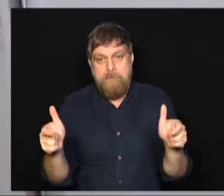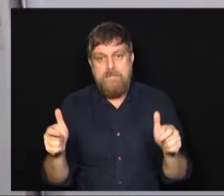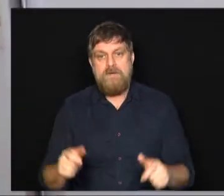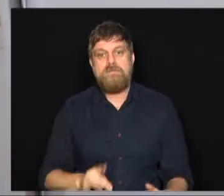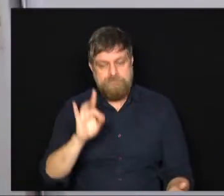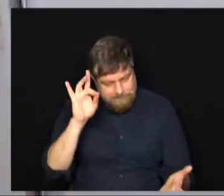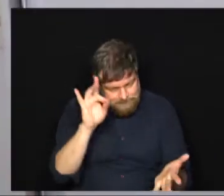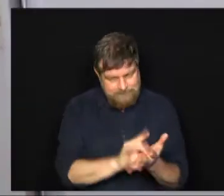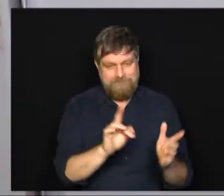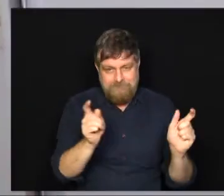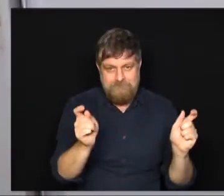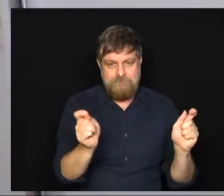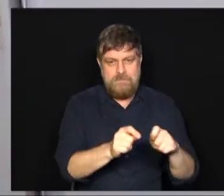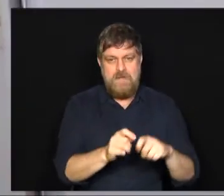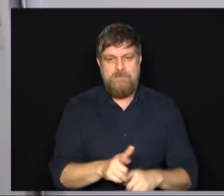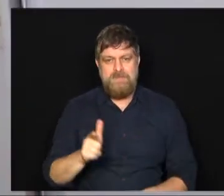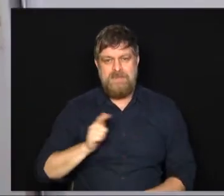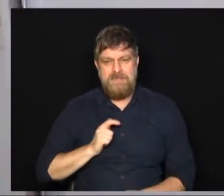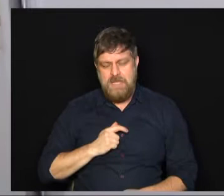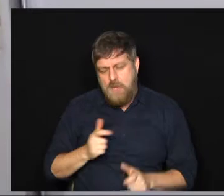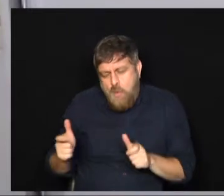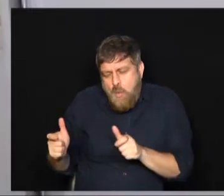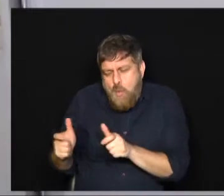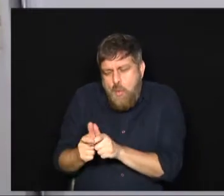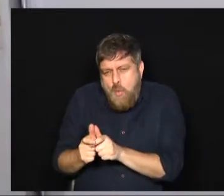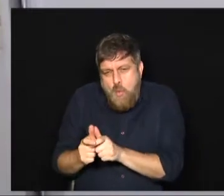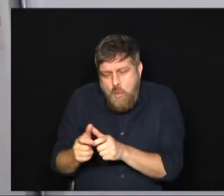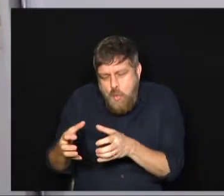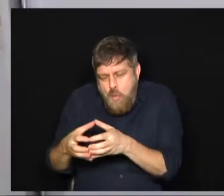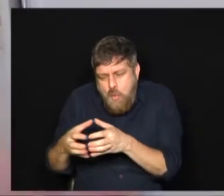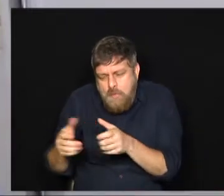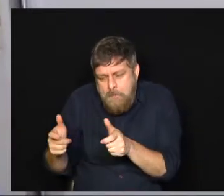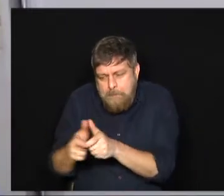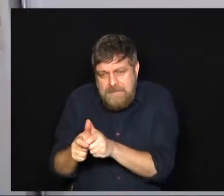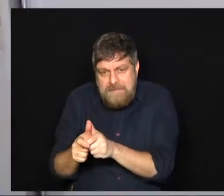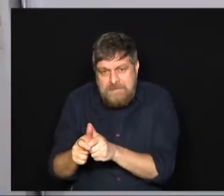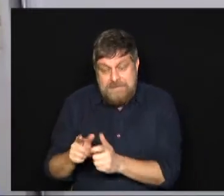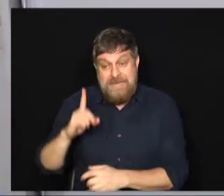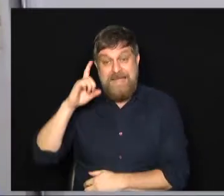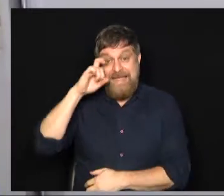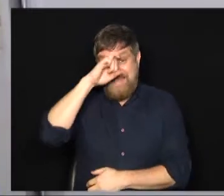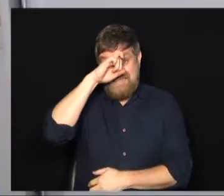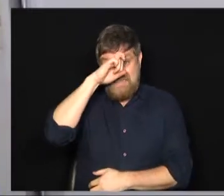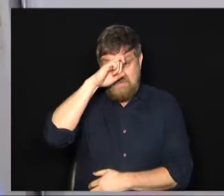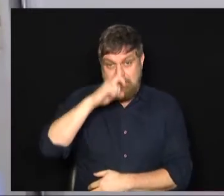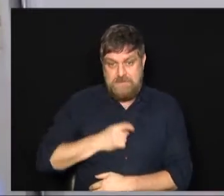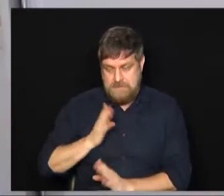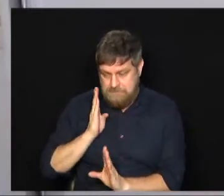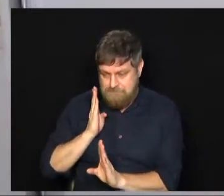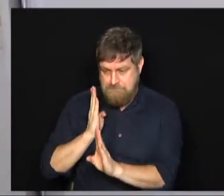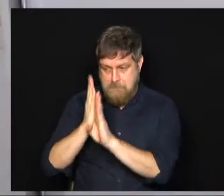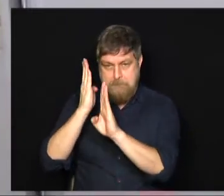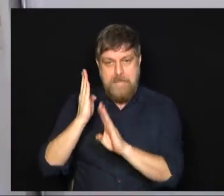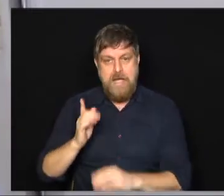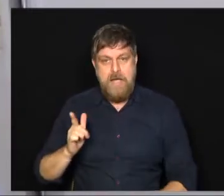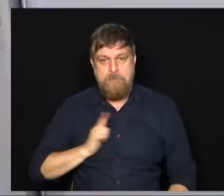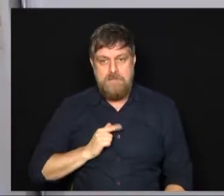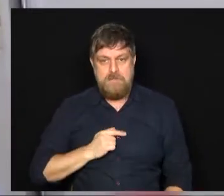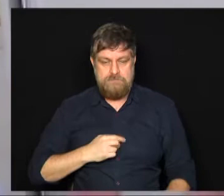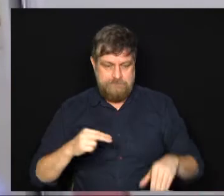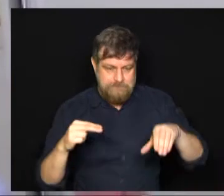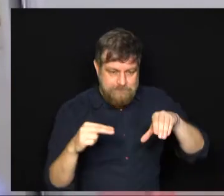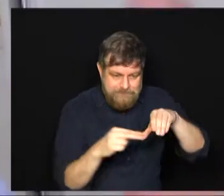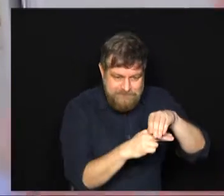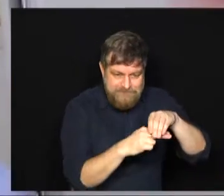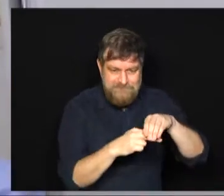é possível. Em uma pequena parcela dos pacientes, às vezes é difícil você fechar o diagnóstico com esses passos.